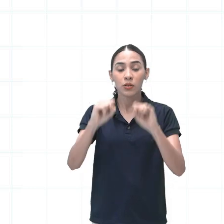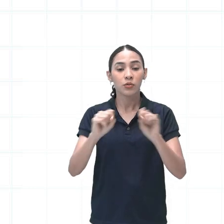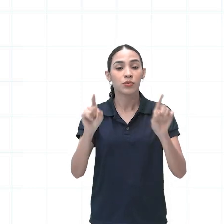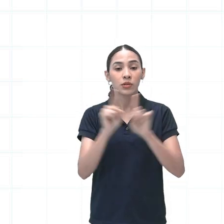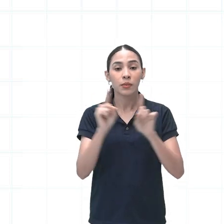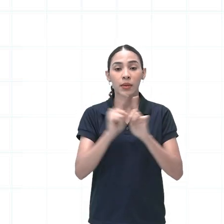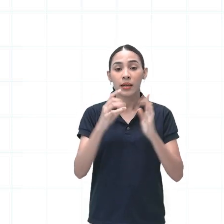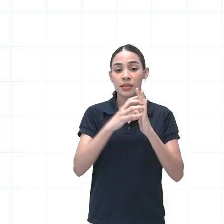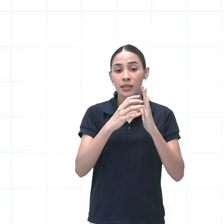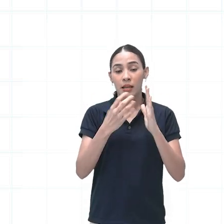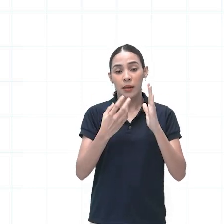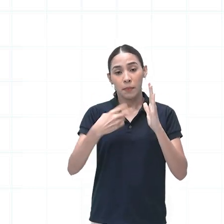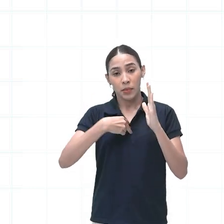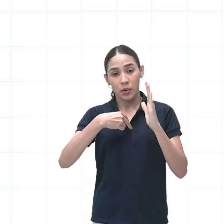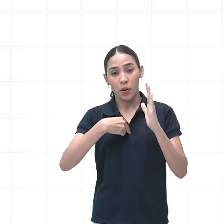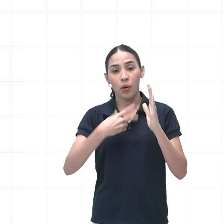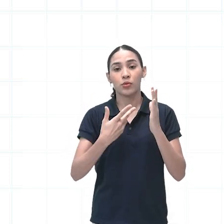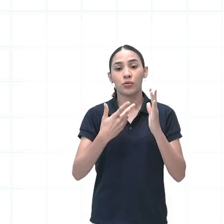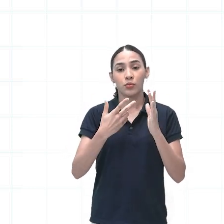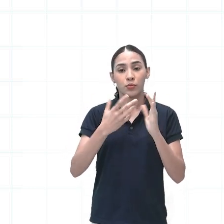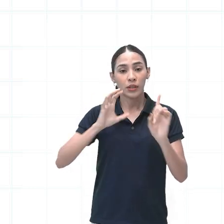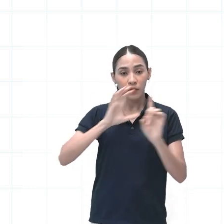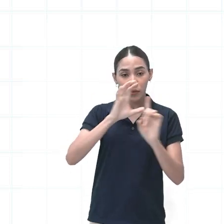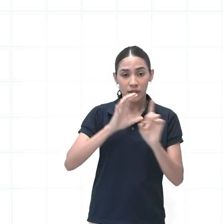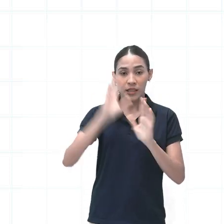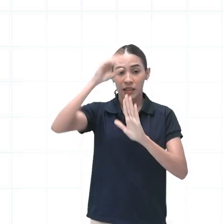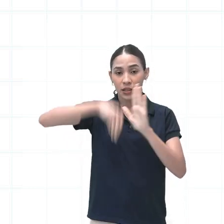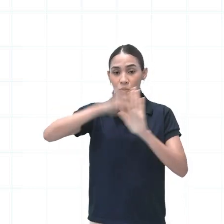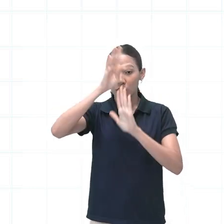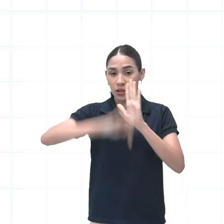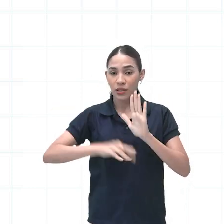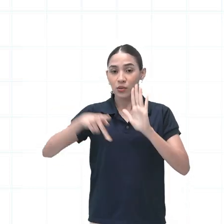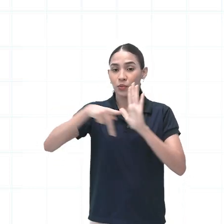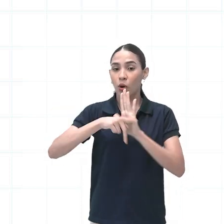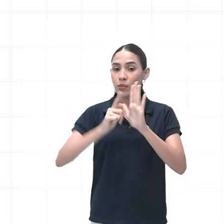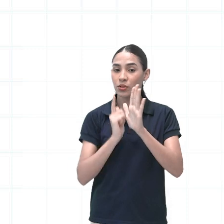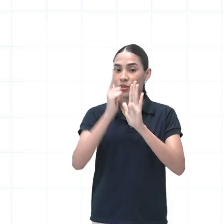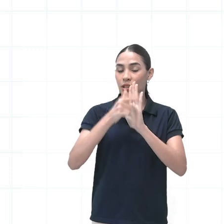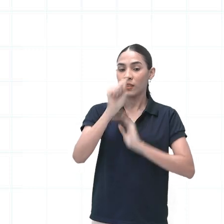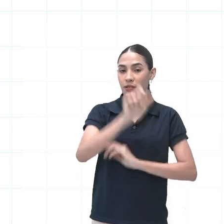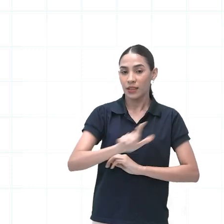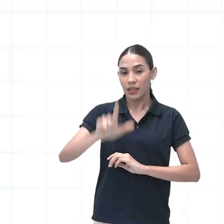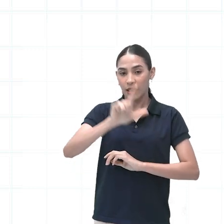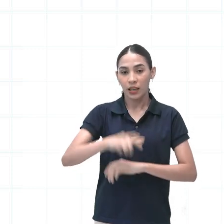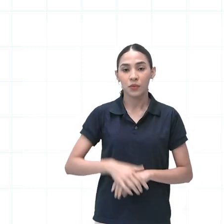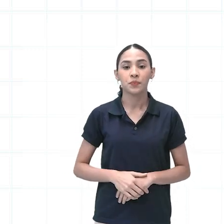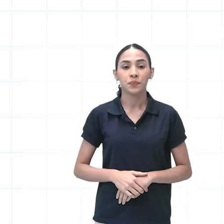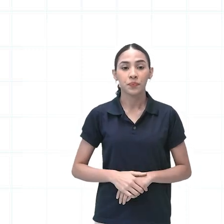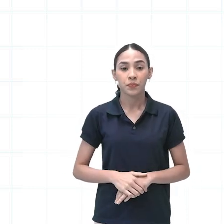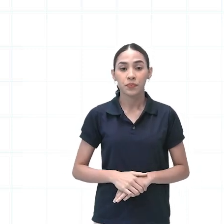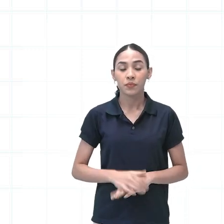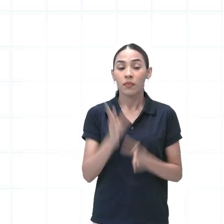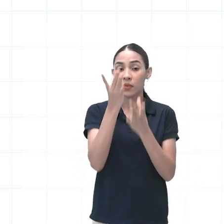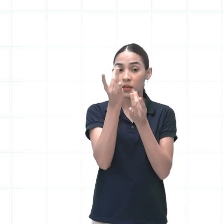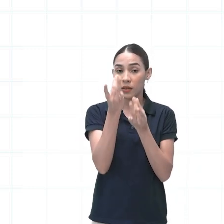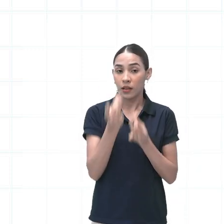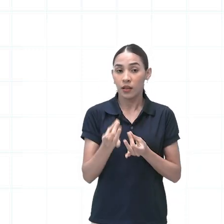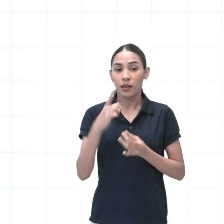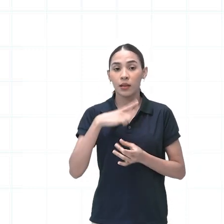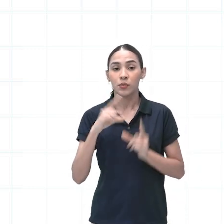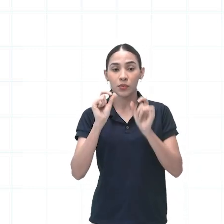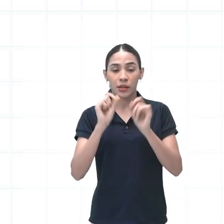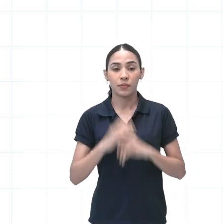e semióticos que operam nos textos pertencentes aos gêneros literários. Detalhando